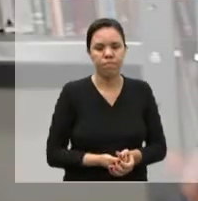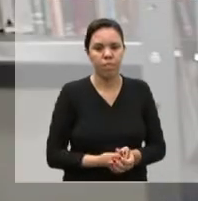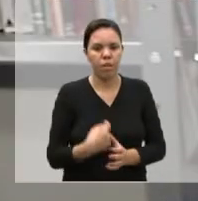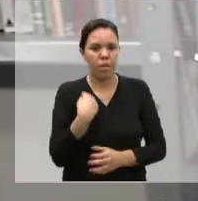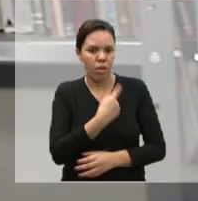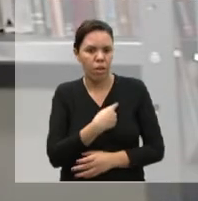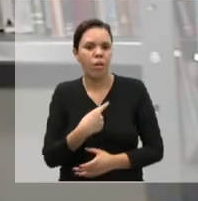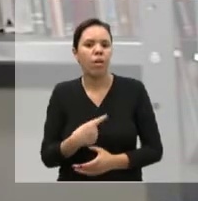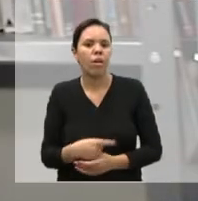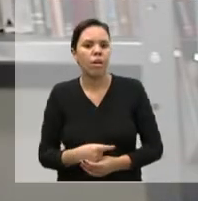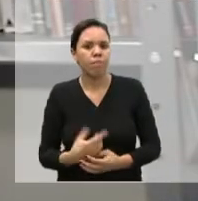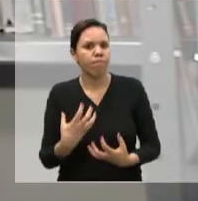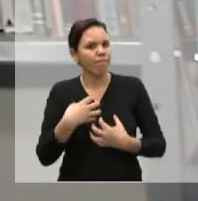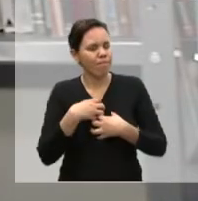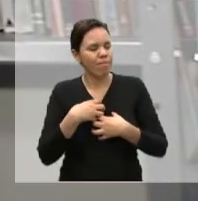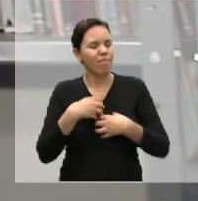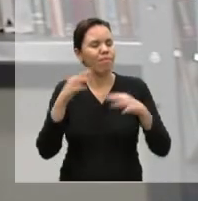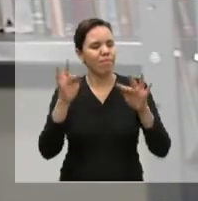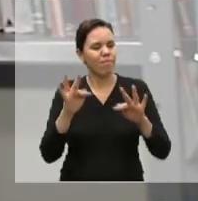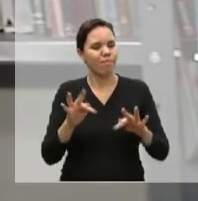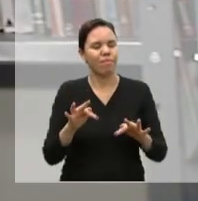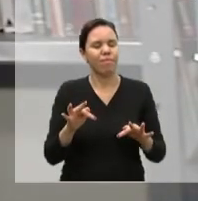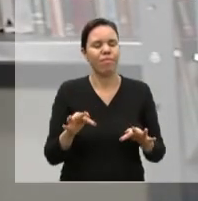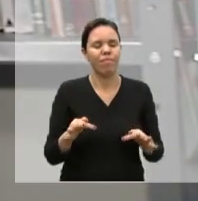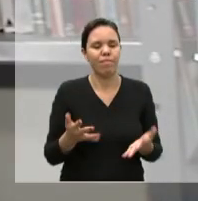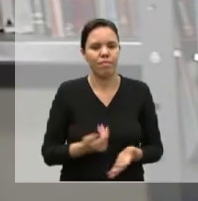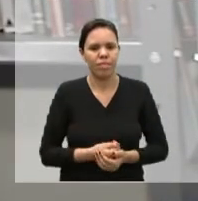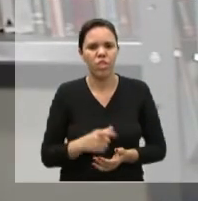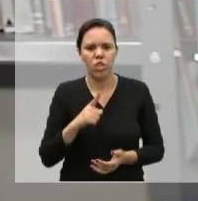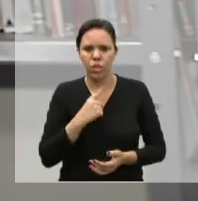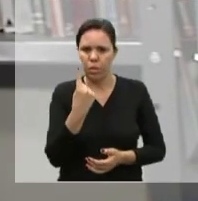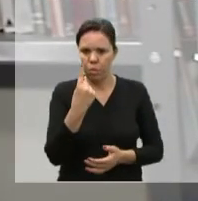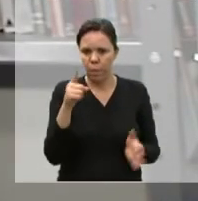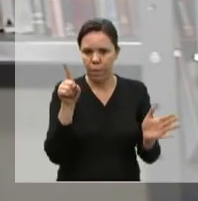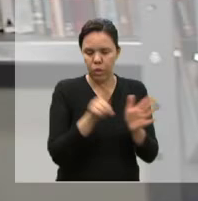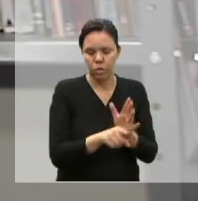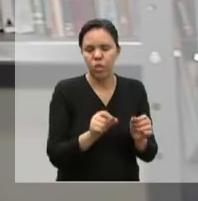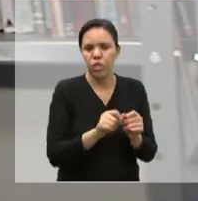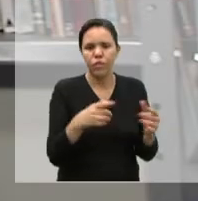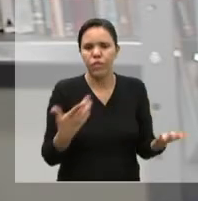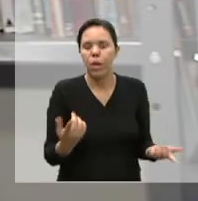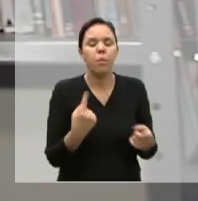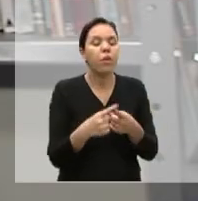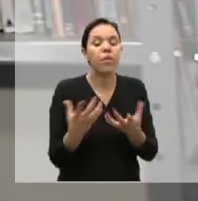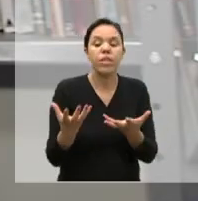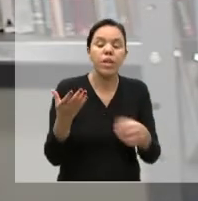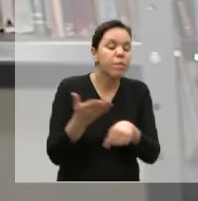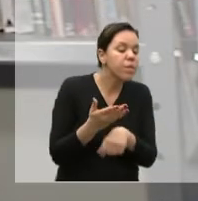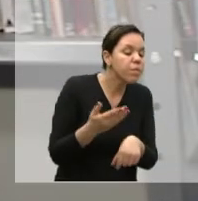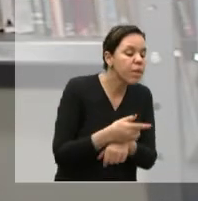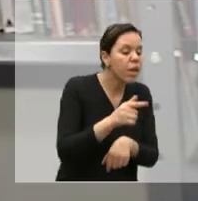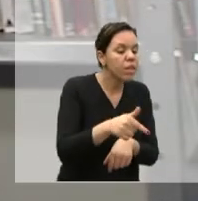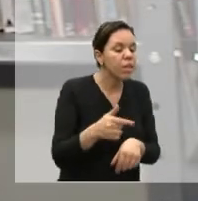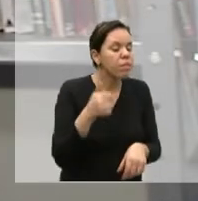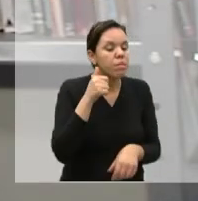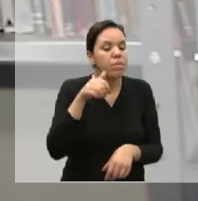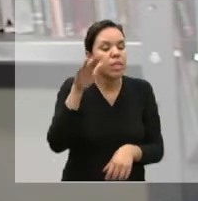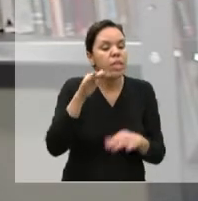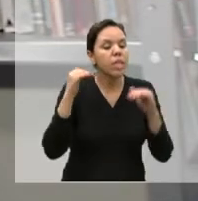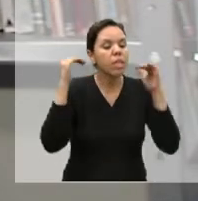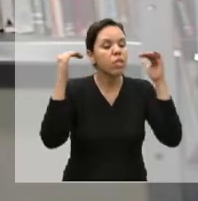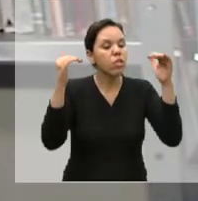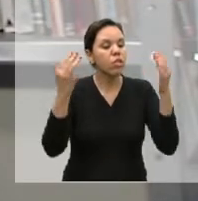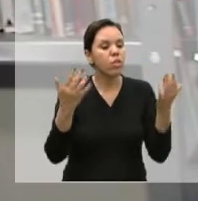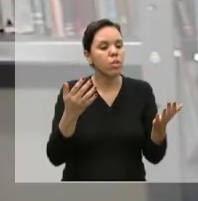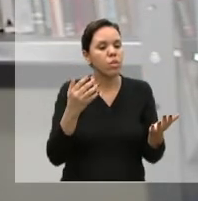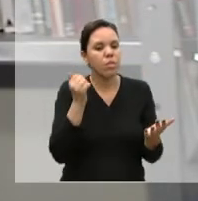quase chorou com as respostas. Eu chorei. Assim. Desde que é o sonho fazer astronomia, até, olha, eu gosto muito de ciência,